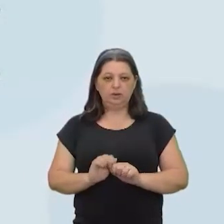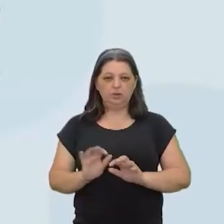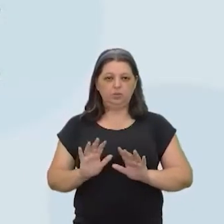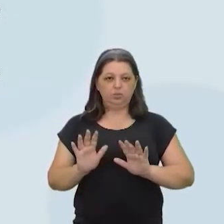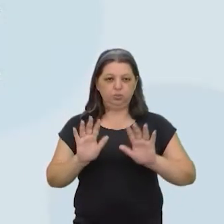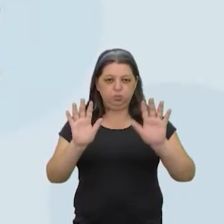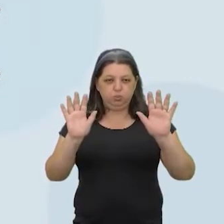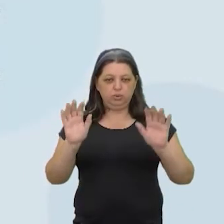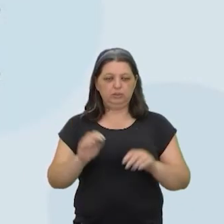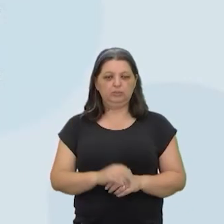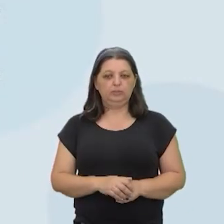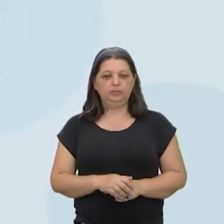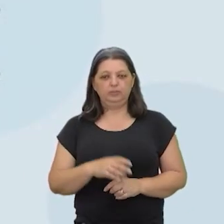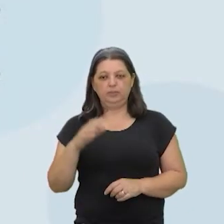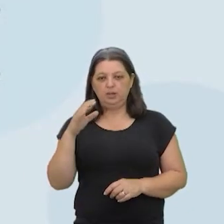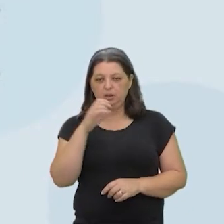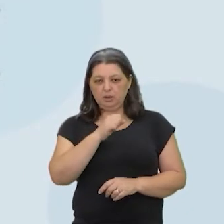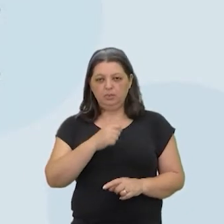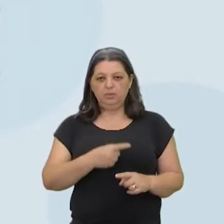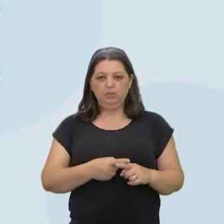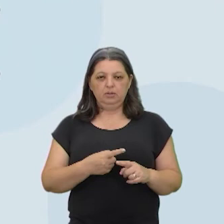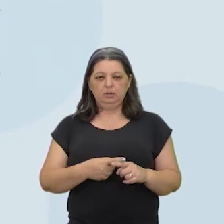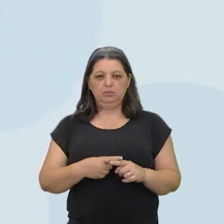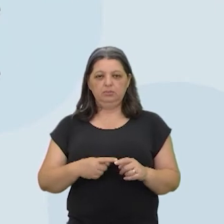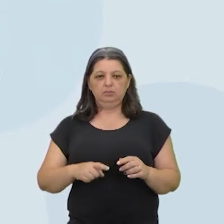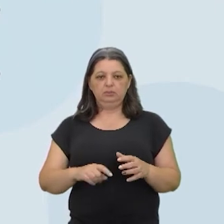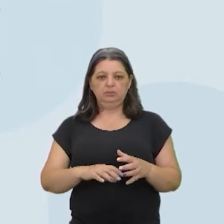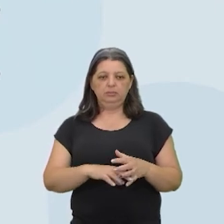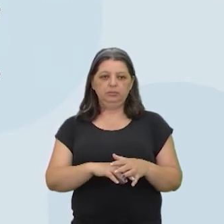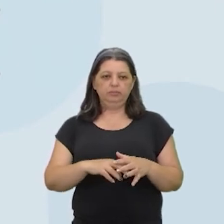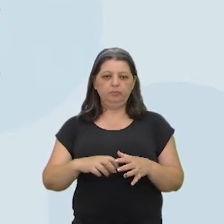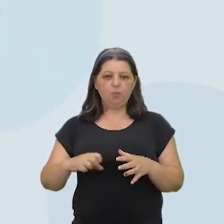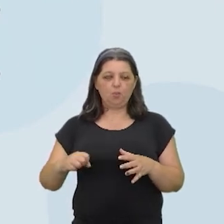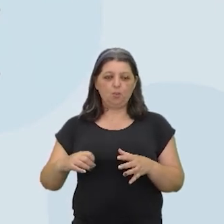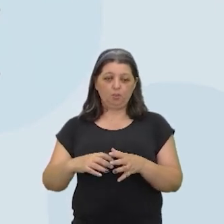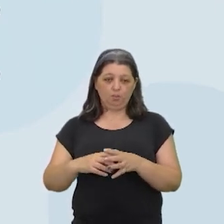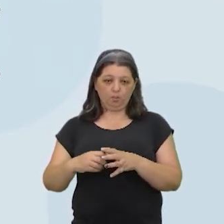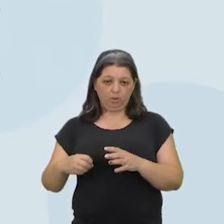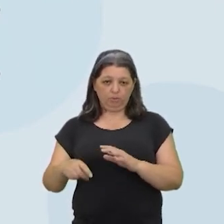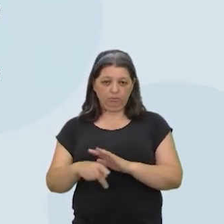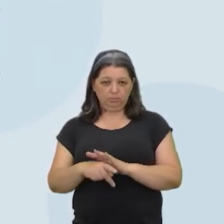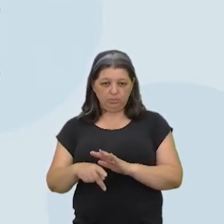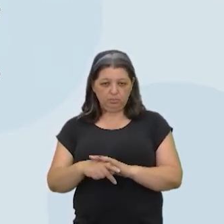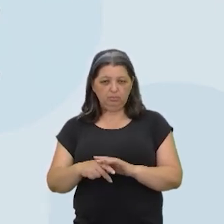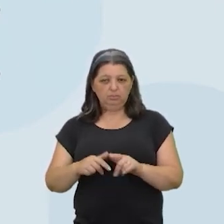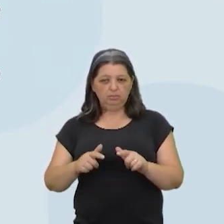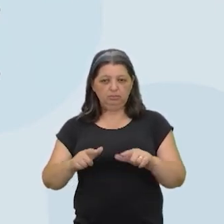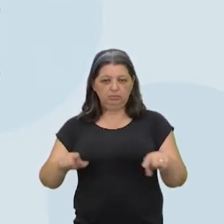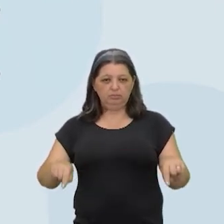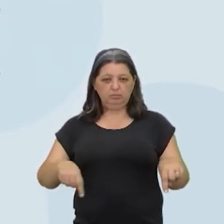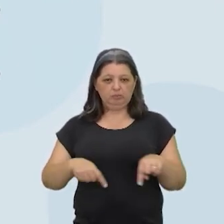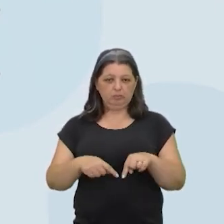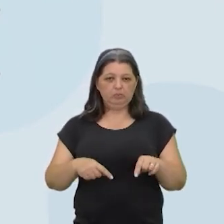voltando no slide, a água passa para a área de evaporação, onde ocorre seu preparo para atingir a salinidade adequada.